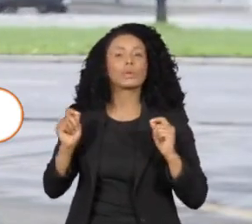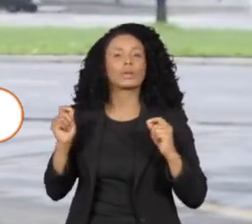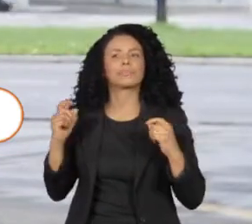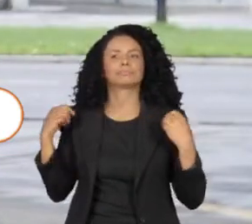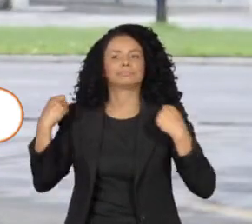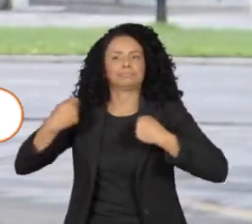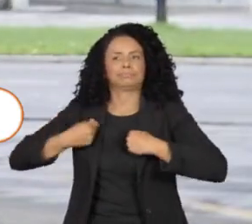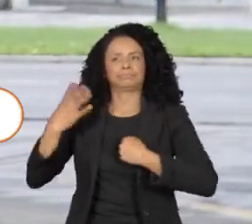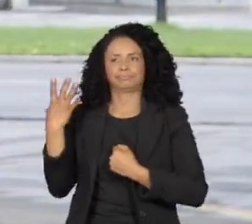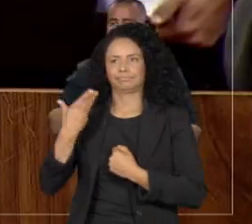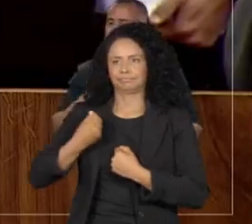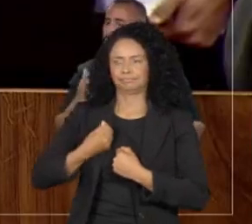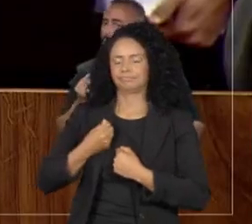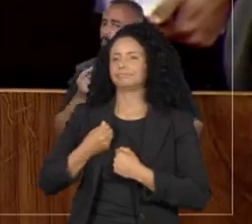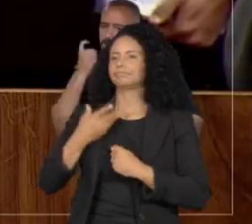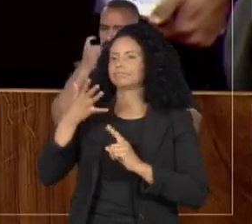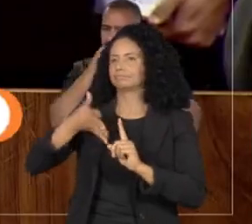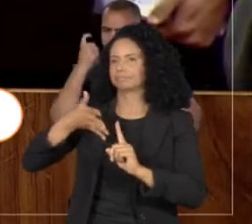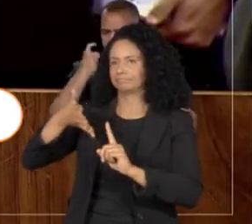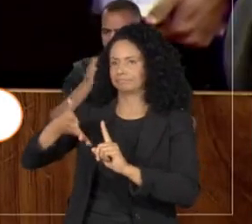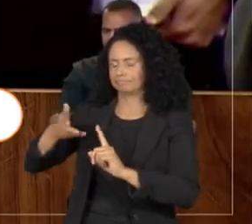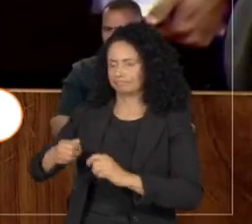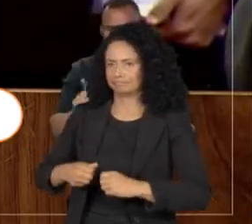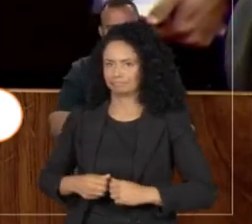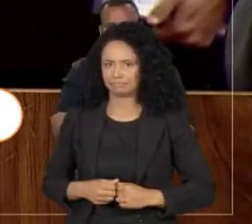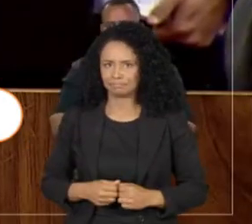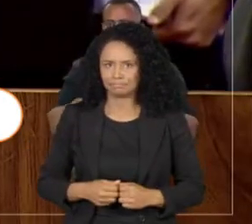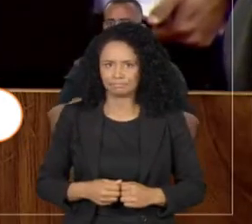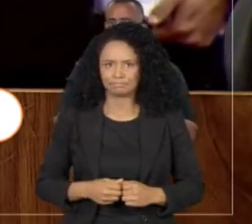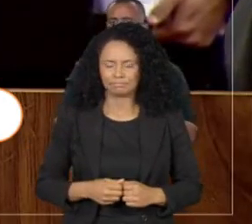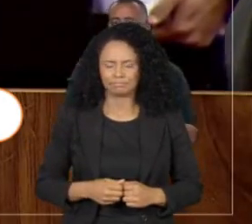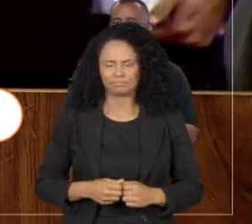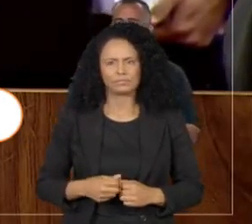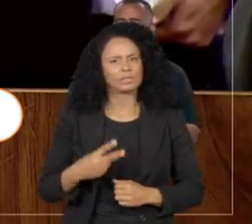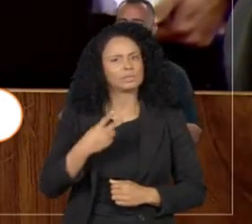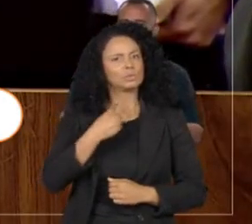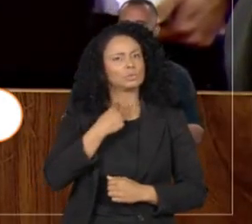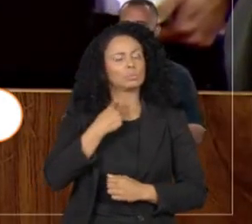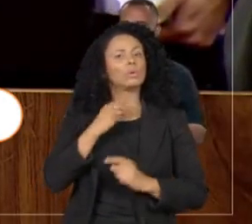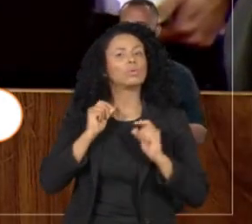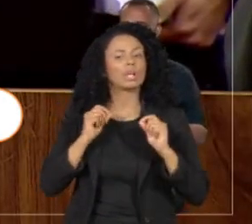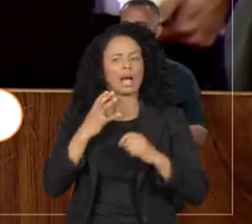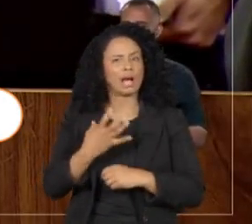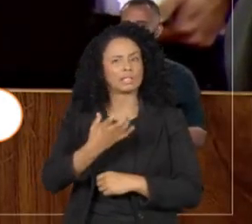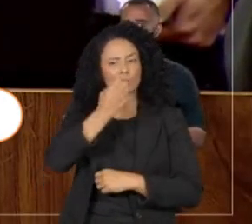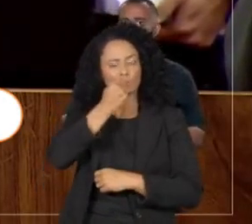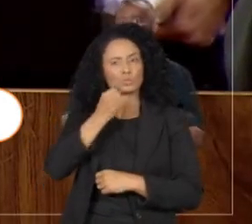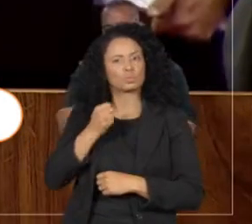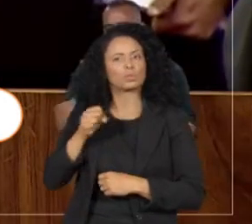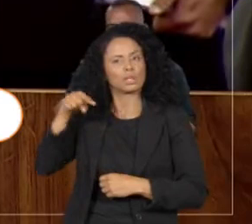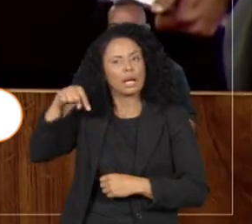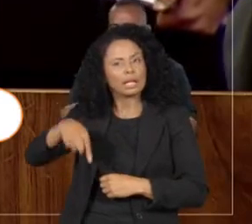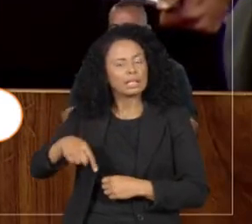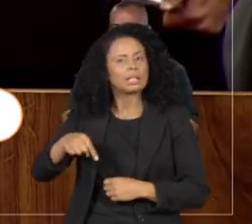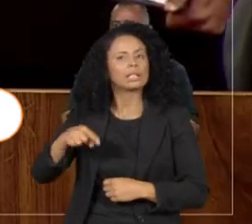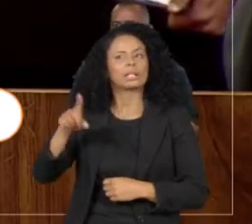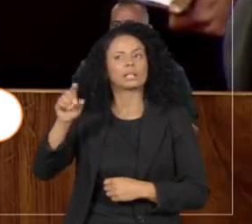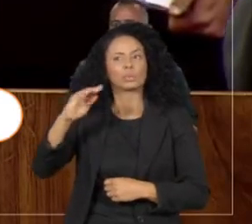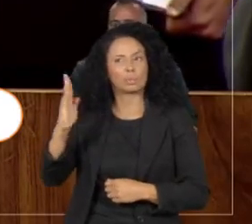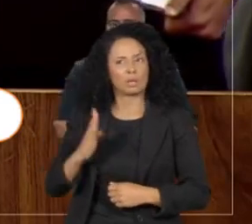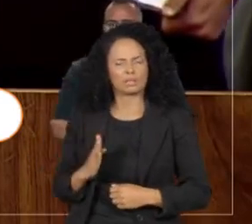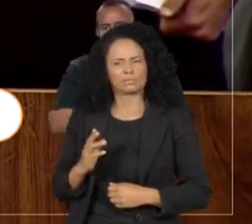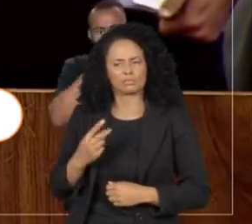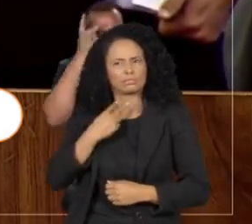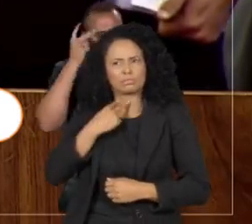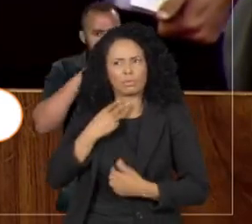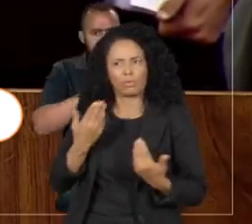fez uma declaração. Não se pode permitir a volta de censura sob qualquer argumento no Brasil e que se, de